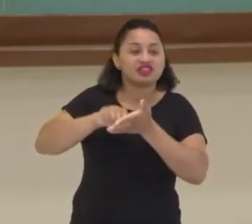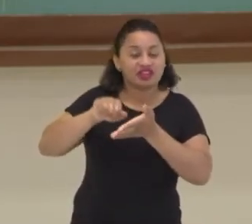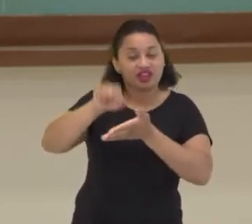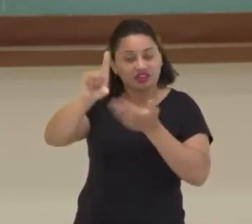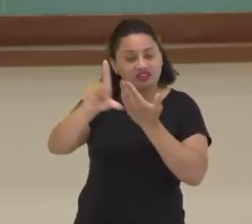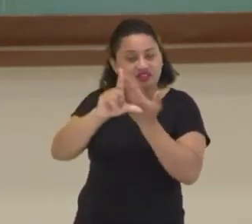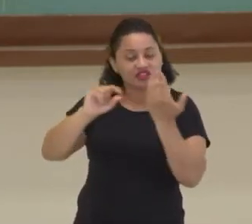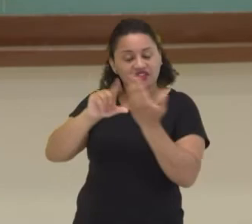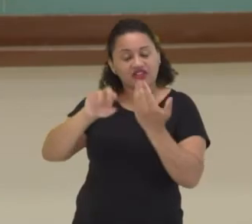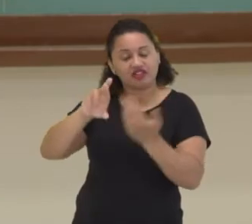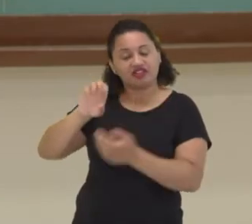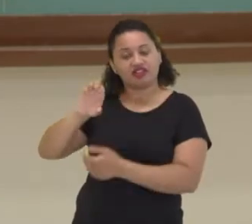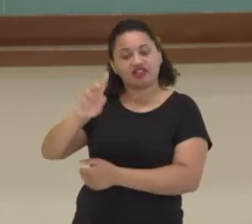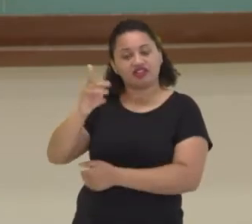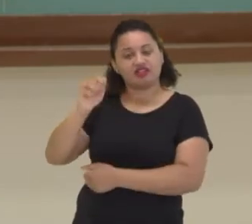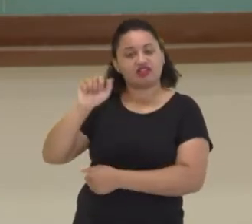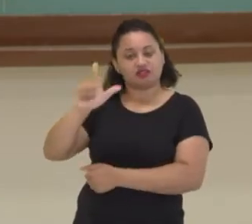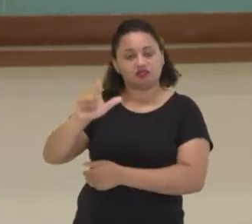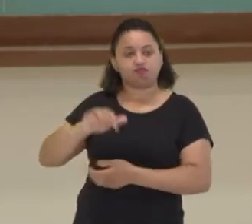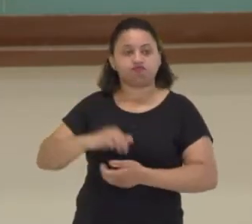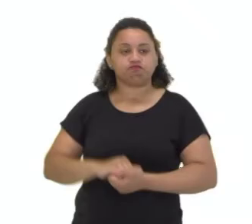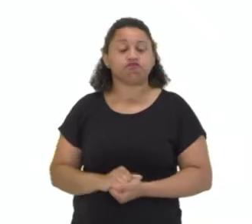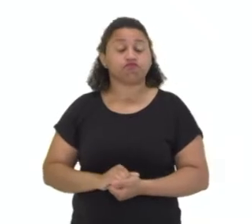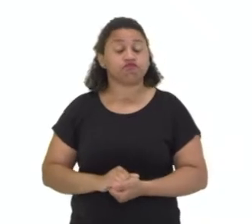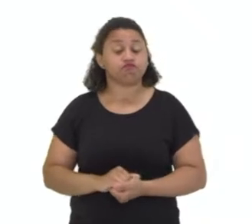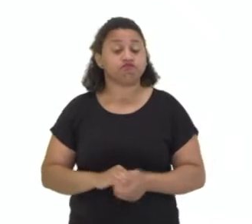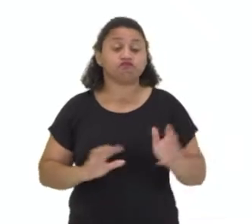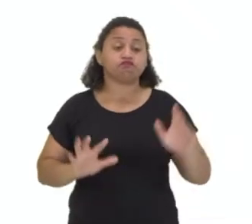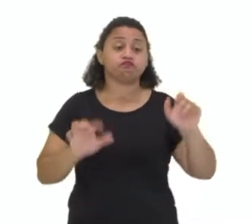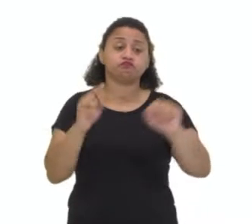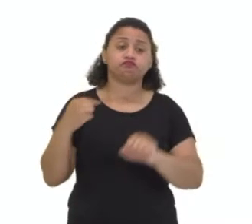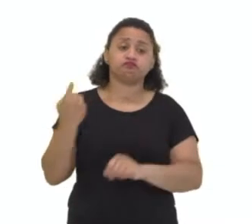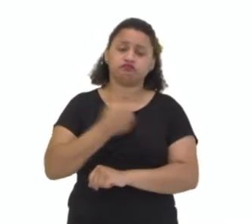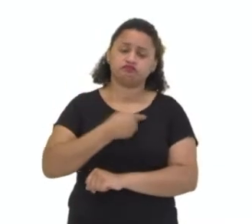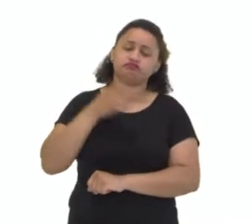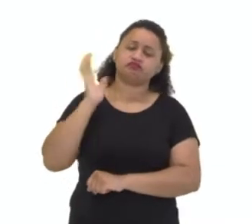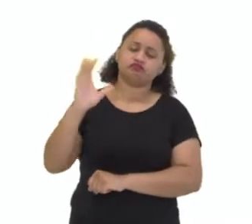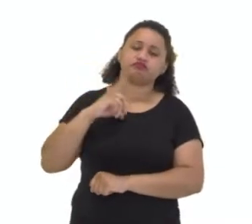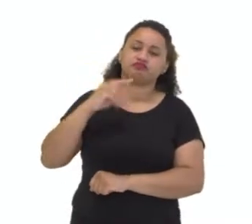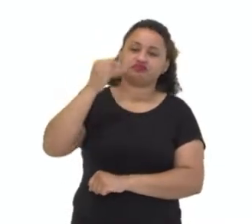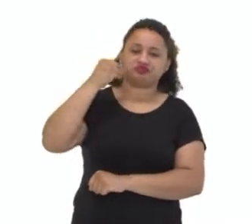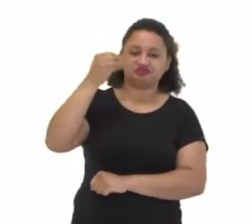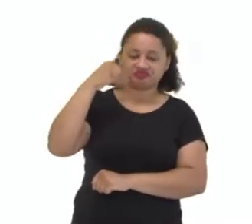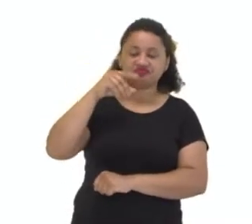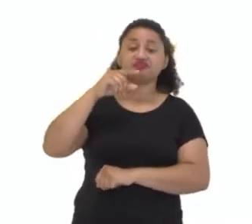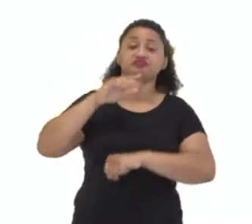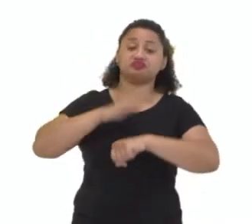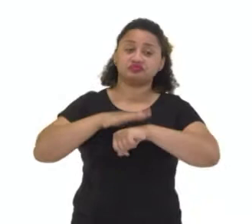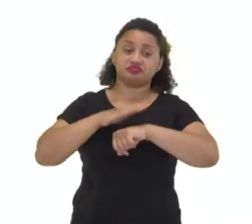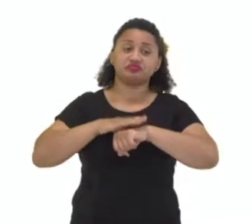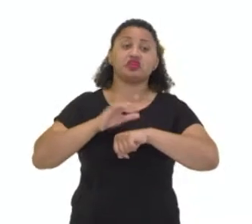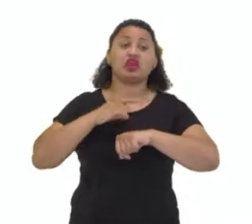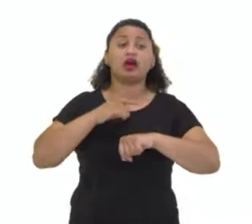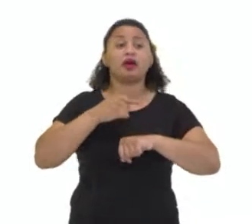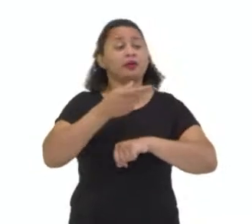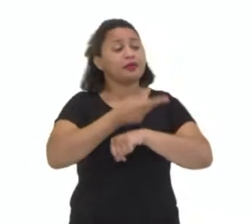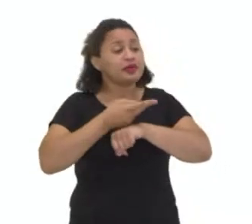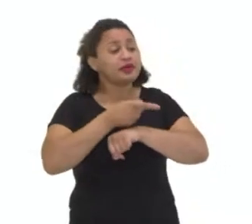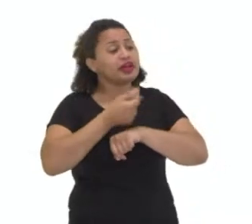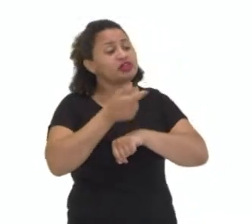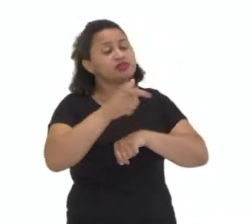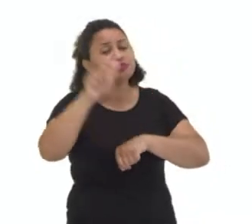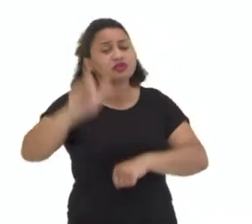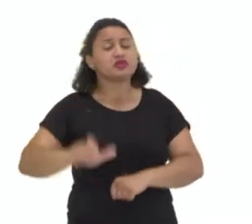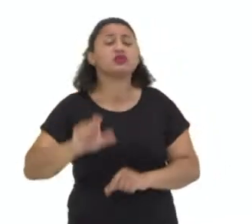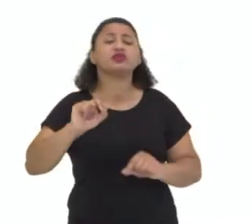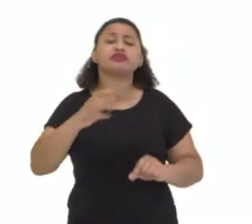texto? Todos nós, veteranas no ofício, somos frequentemente procuradas por moças que sentem em